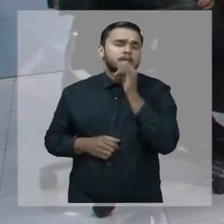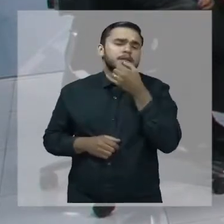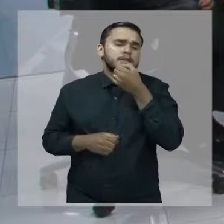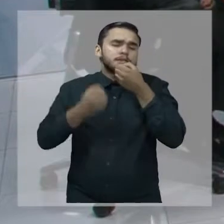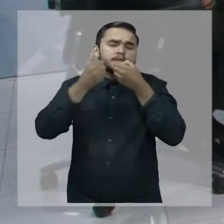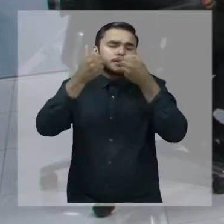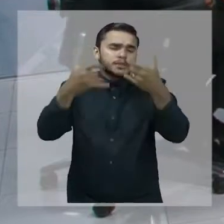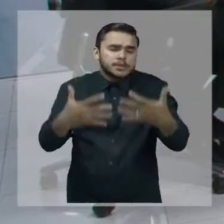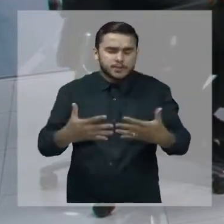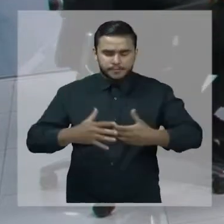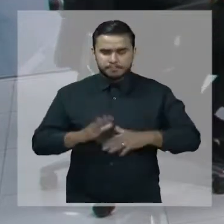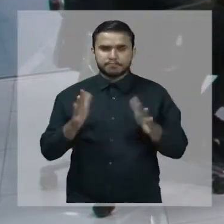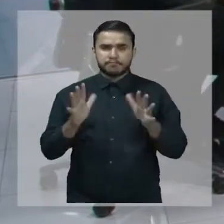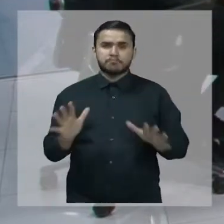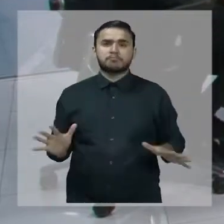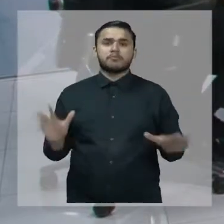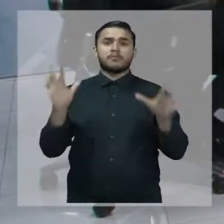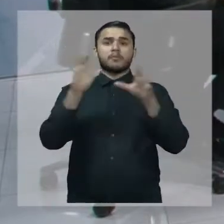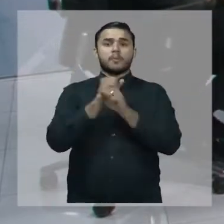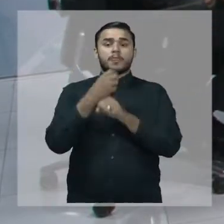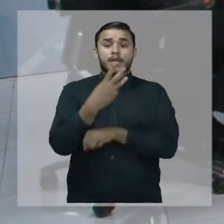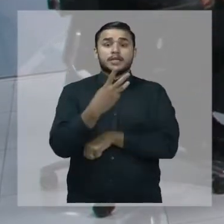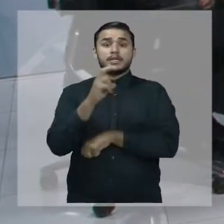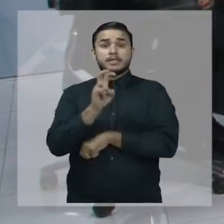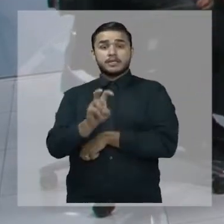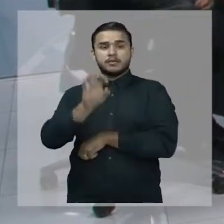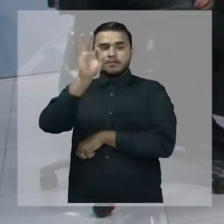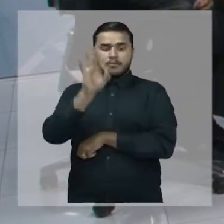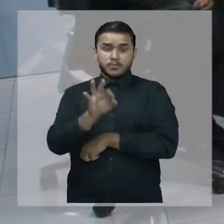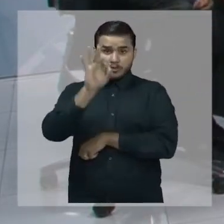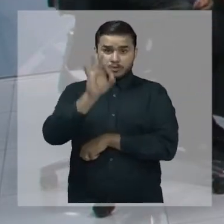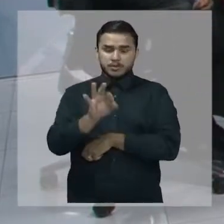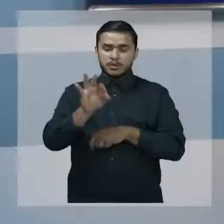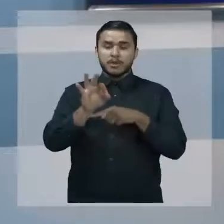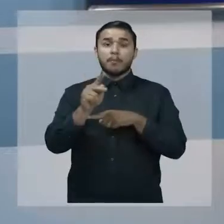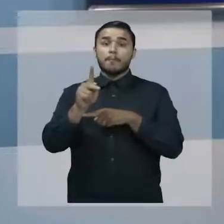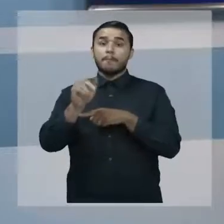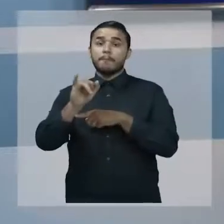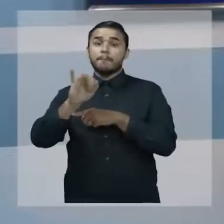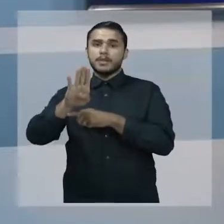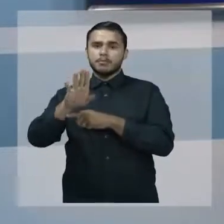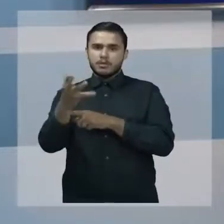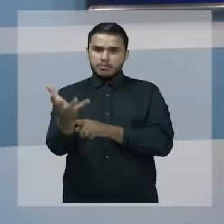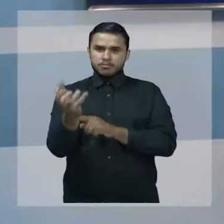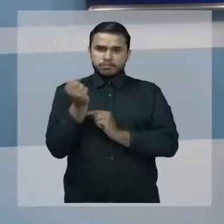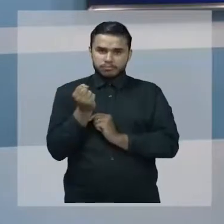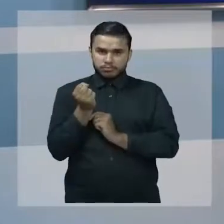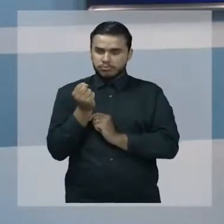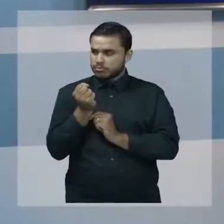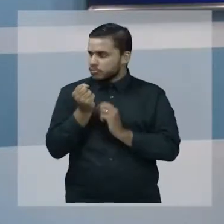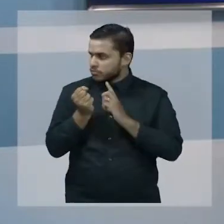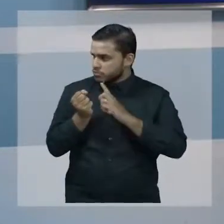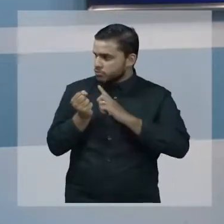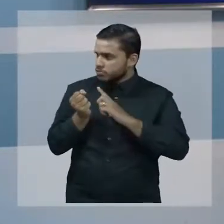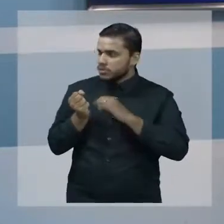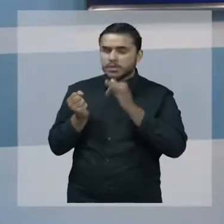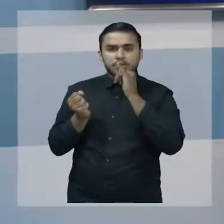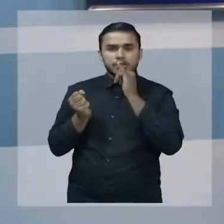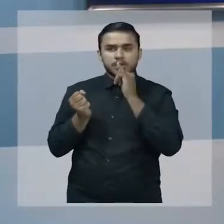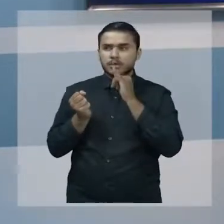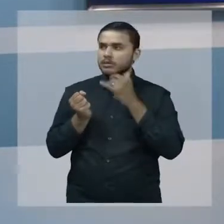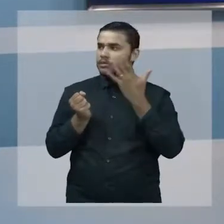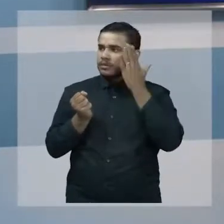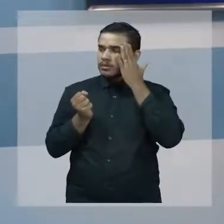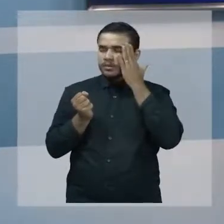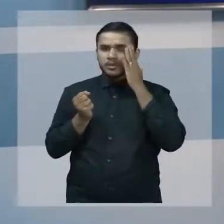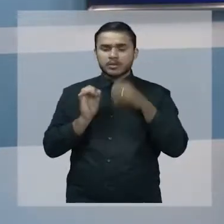um pequeno exemplo. Arrecada-se hoje algo em torno de 35% do PIB brasileiro.